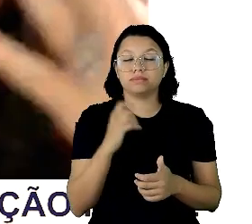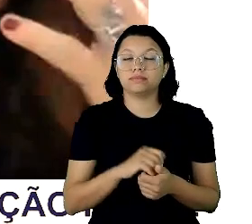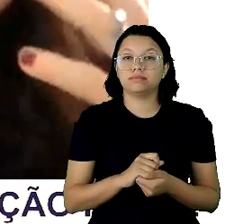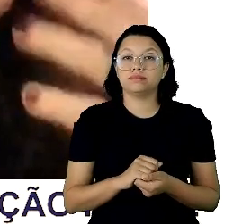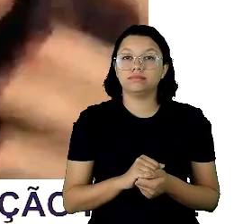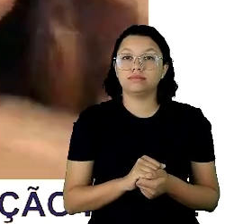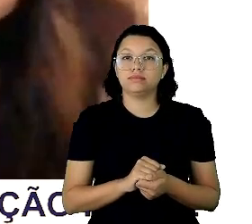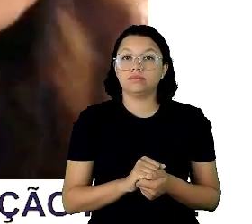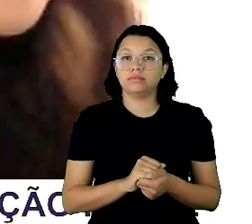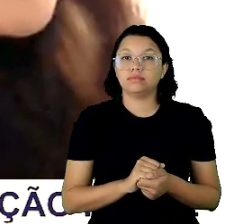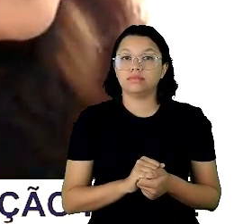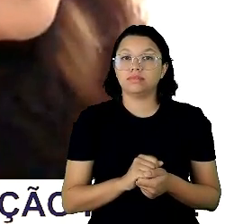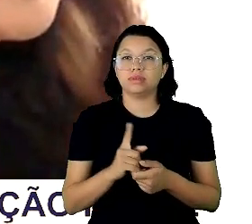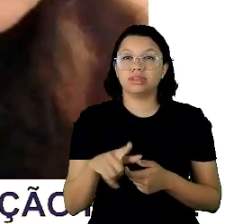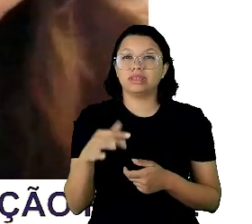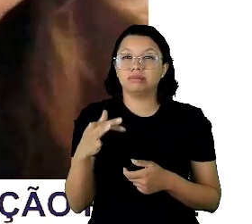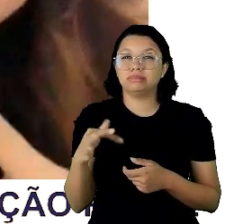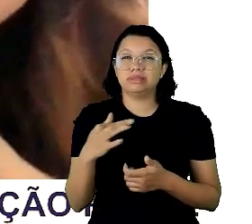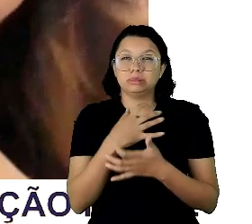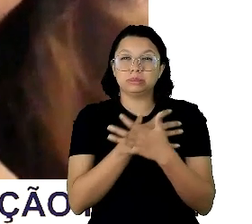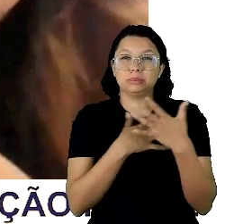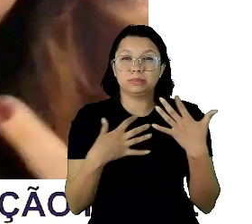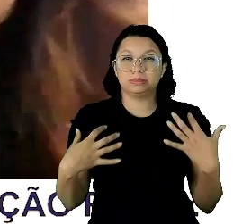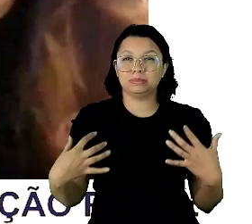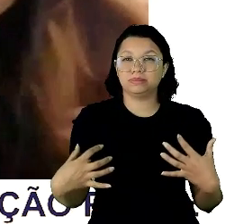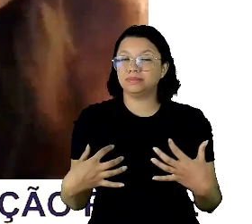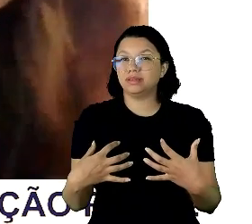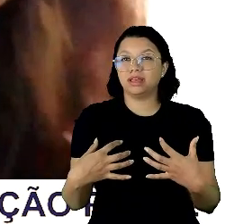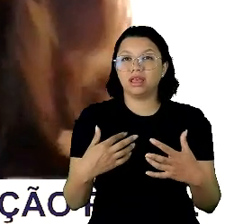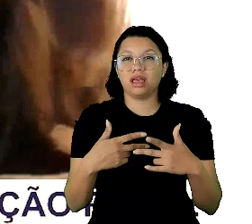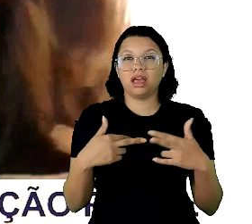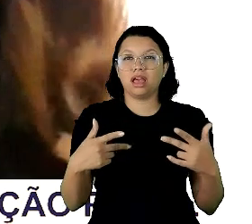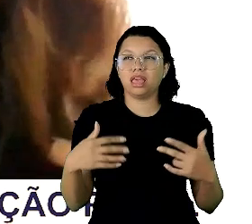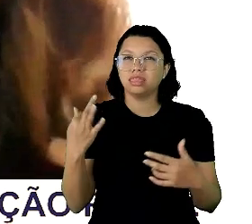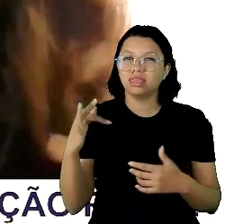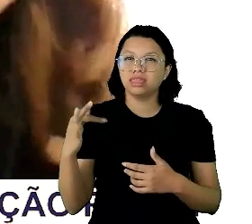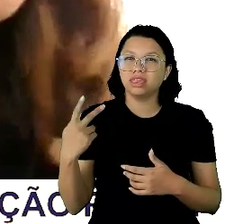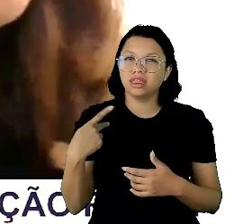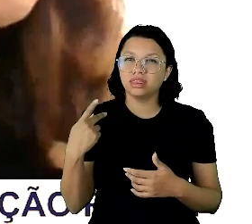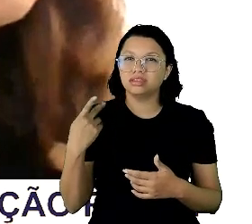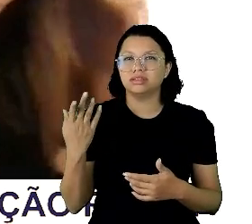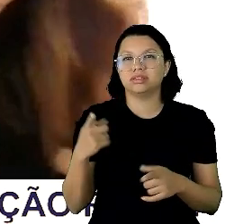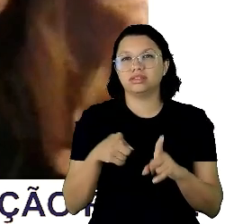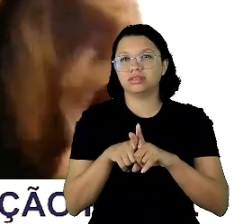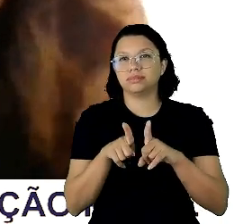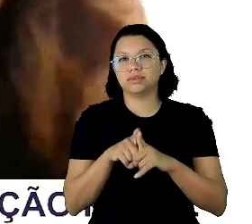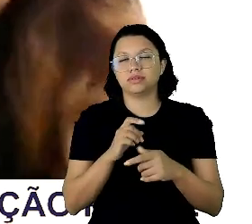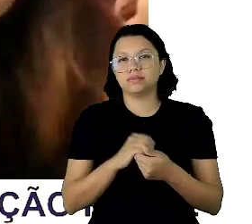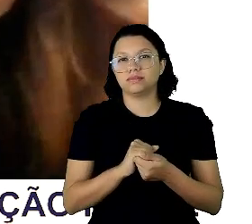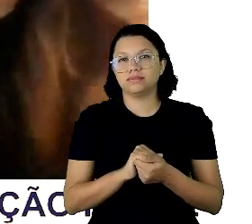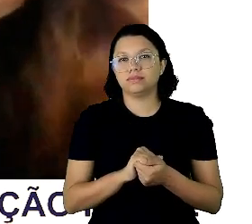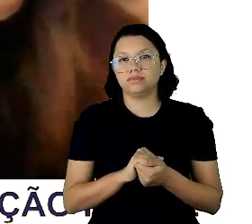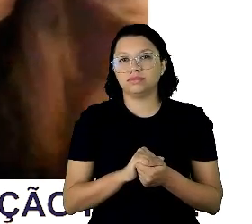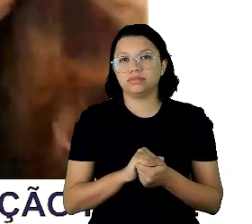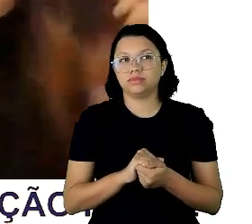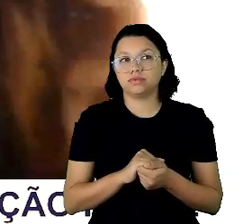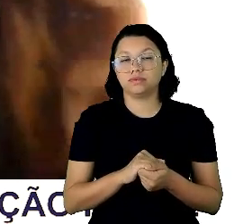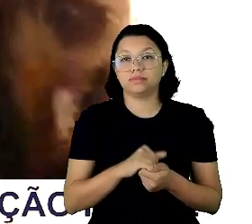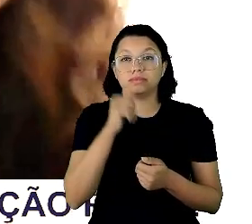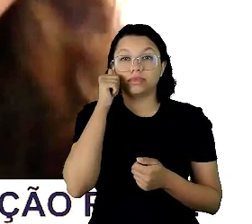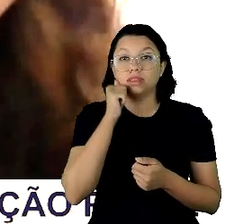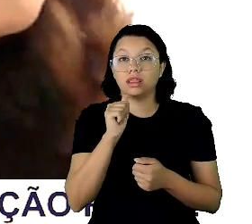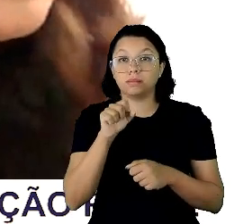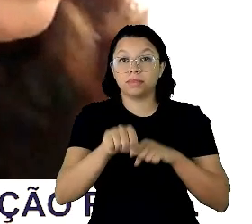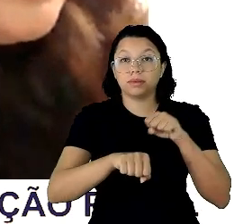A moça toda machucada, assim, é uma coisa que dói na gente também, né? Dói na gente. Ela estava andando de bicicleta na